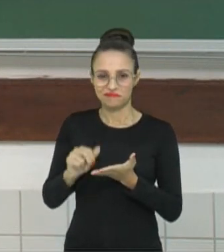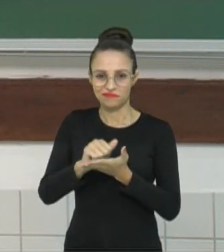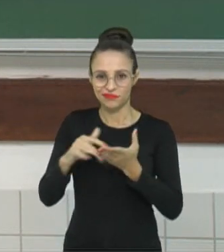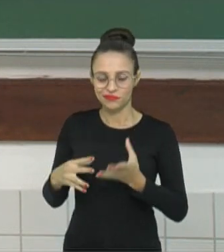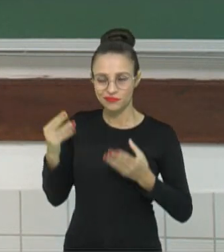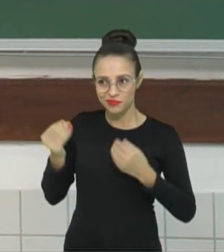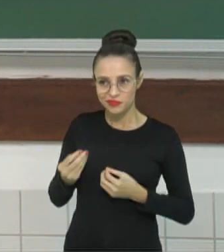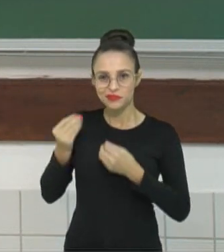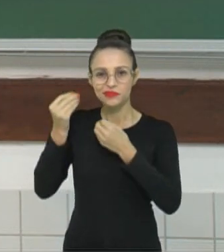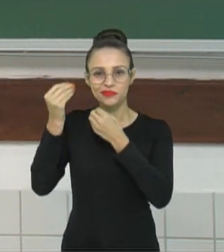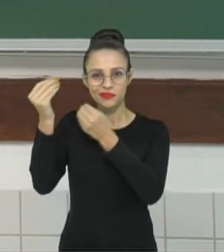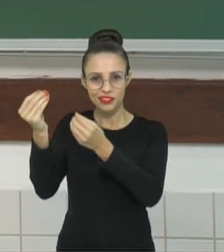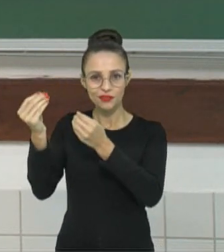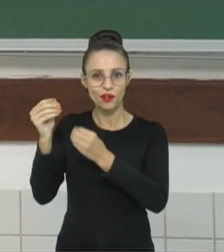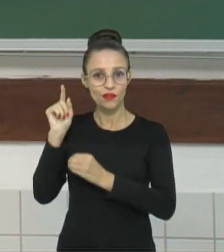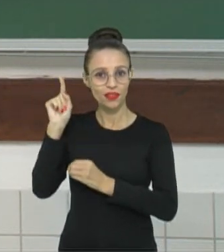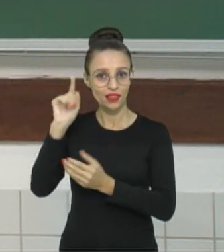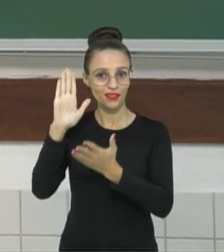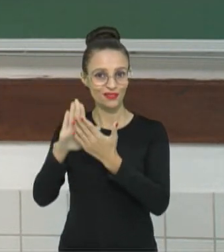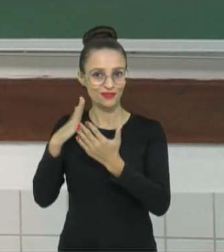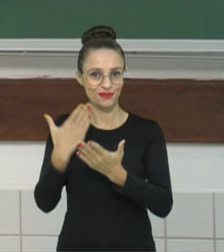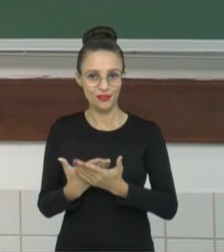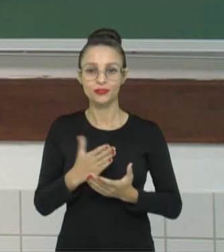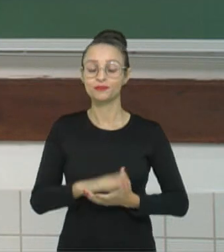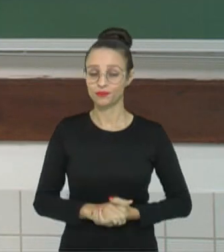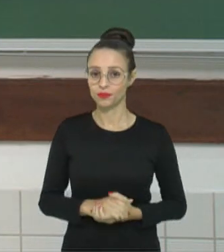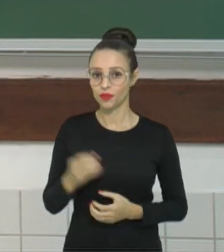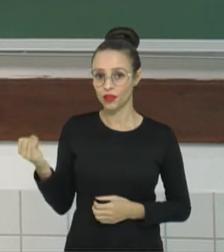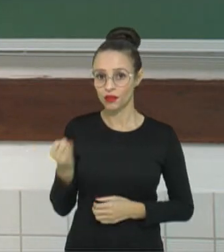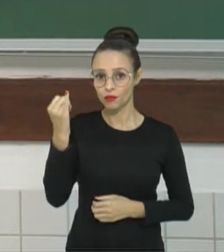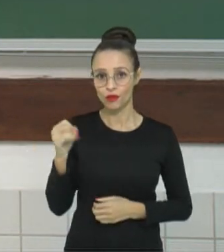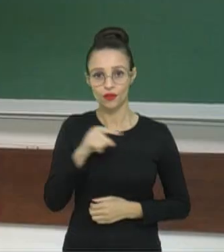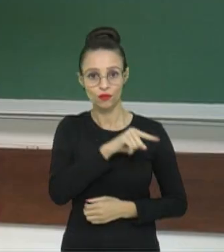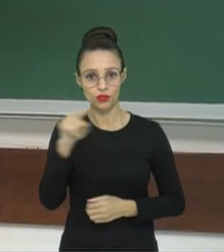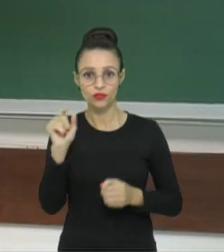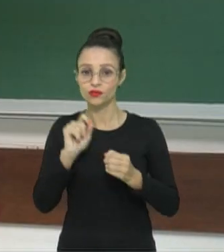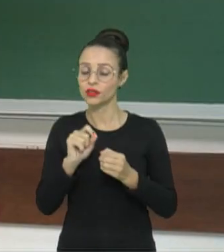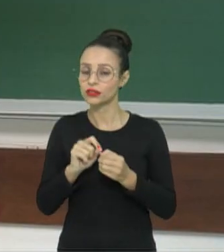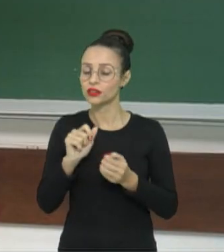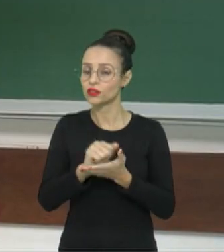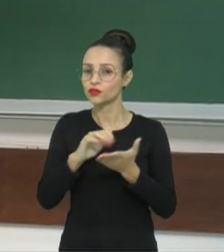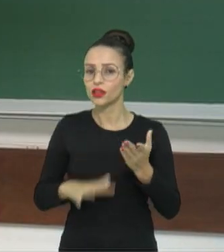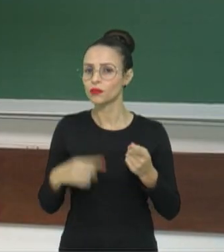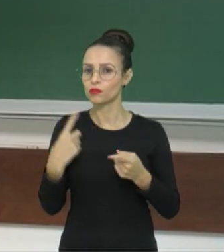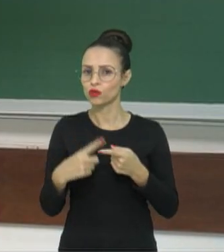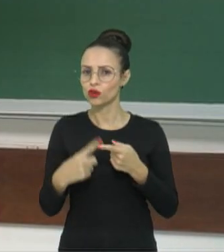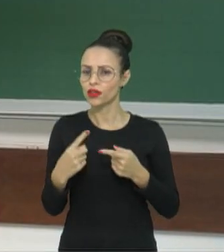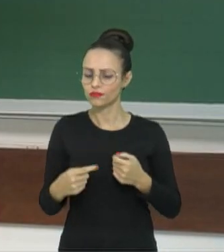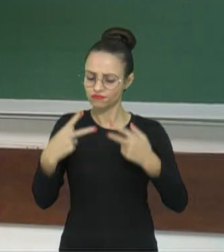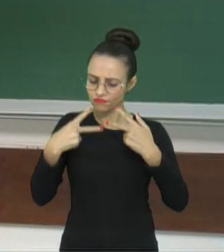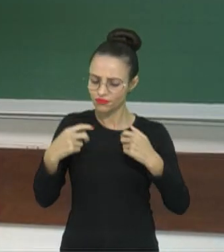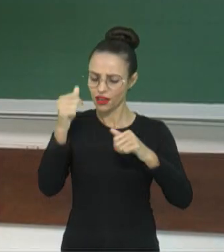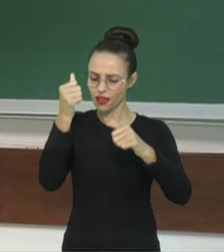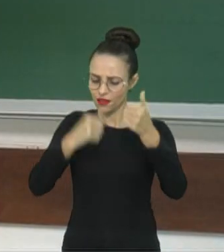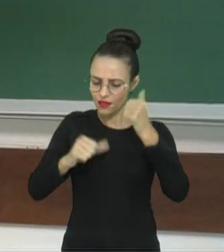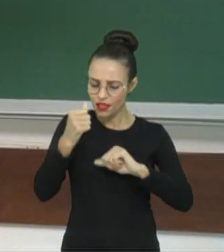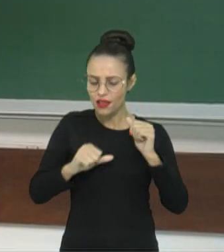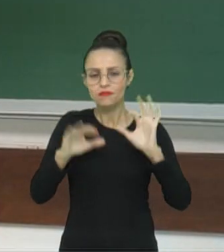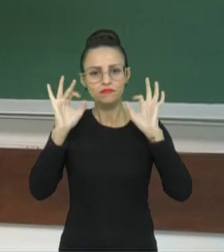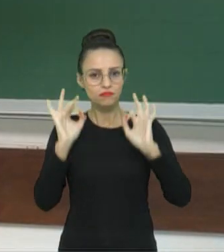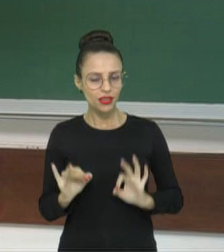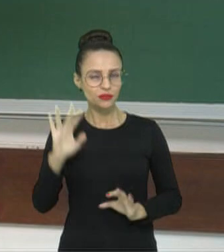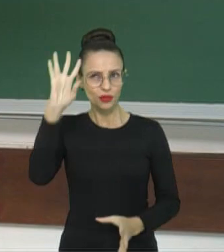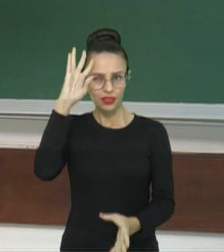depois devolve a atividade para a escola. É muito importante você fazer a atividade, que é uma forma de você perceber se você está